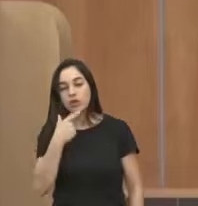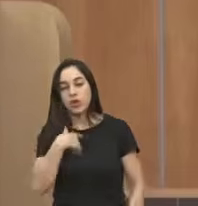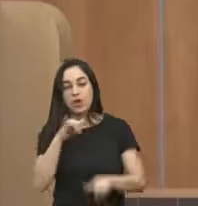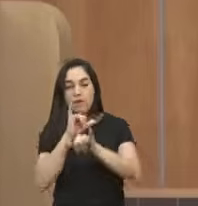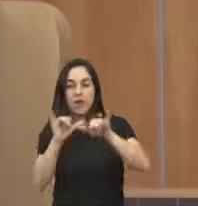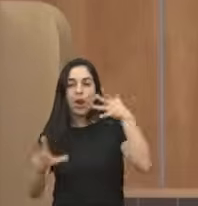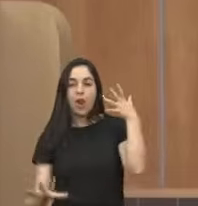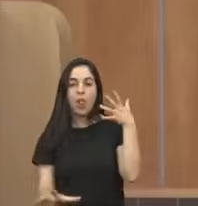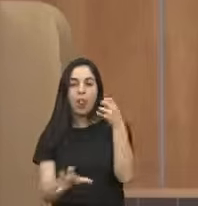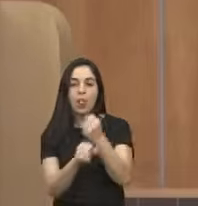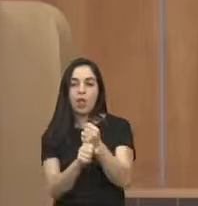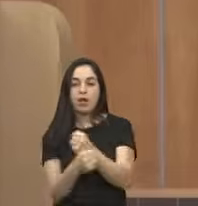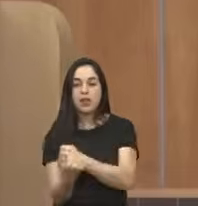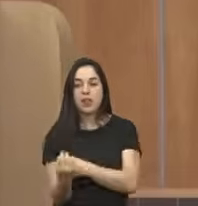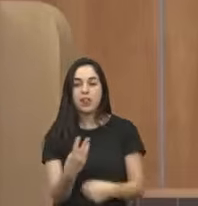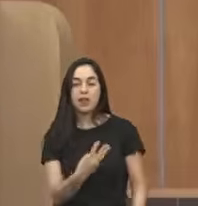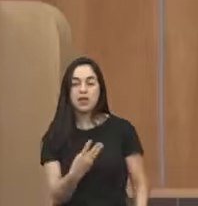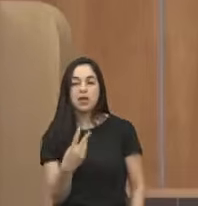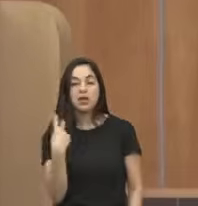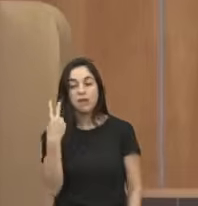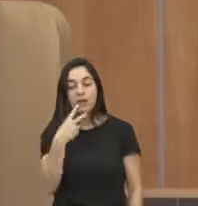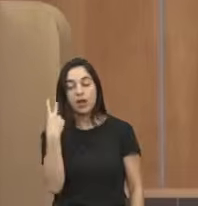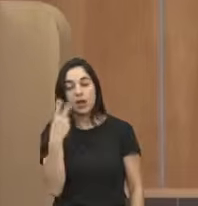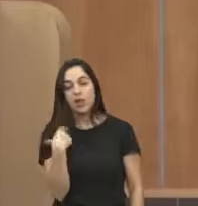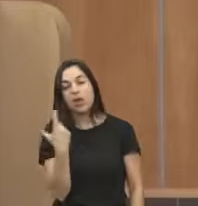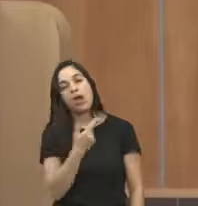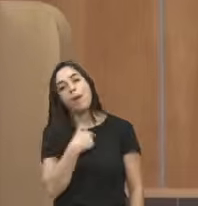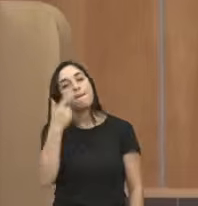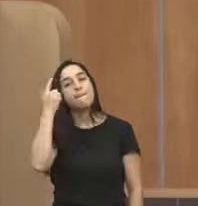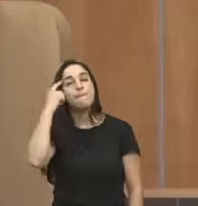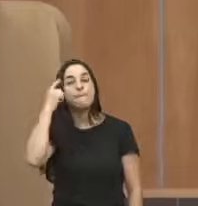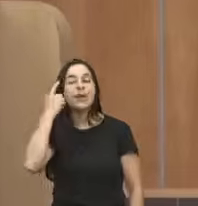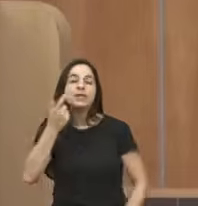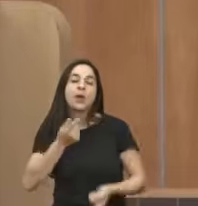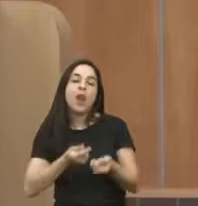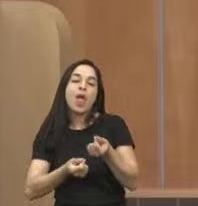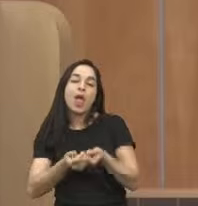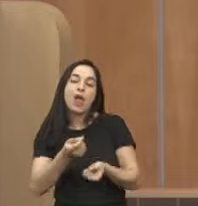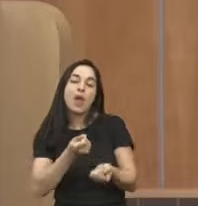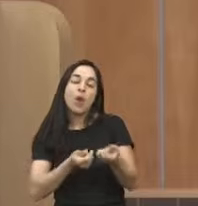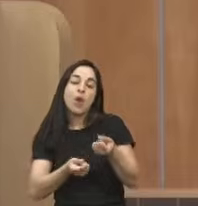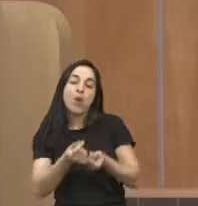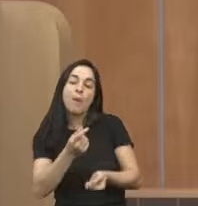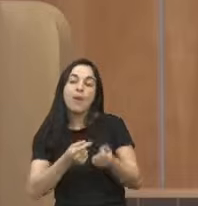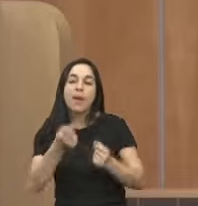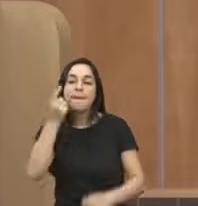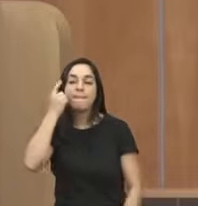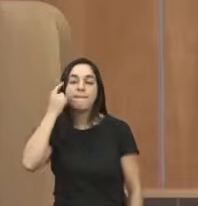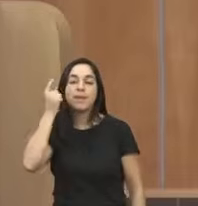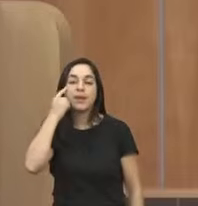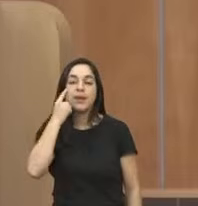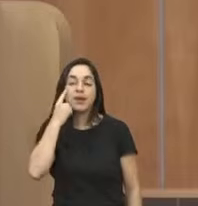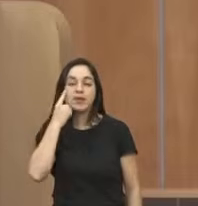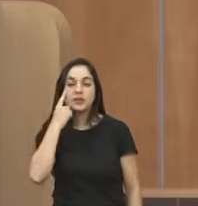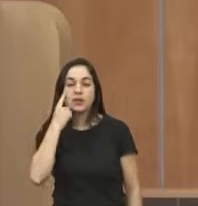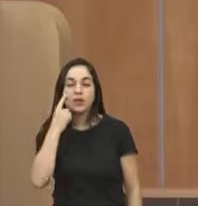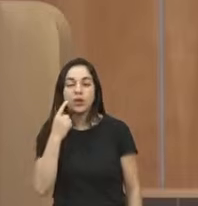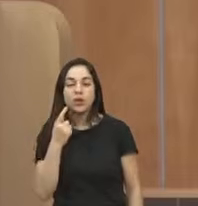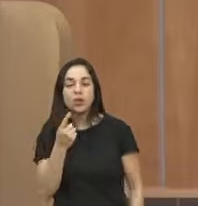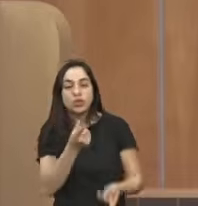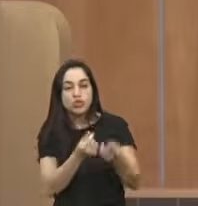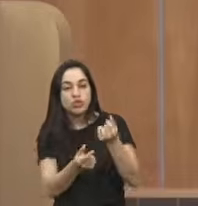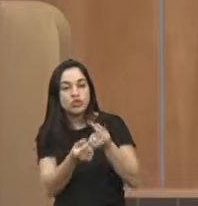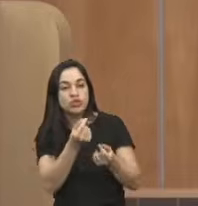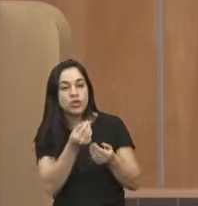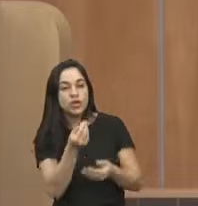13. Todos os vereadores pensam na economia, todos os vereadores pensam em devolver o dinheiro para a prefeitura para